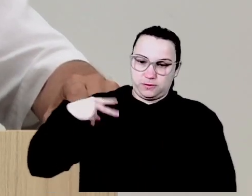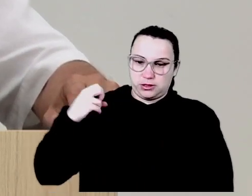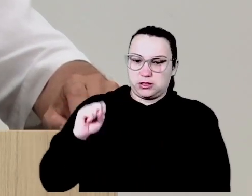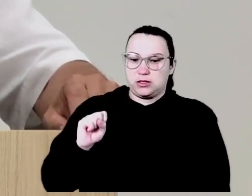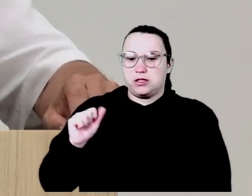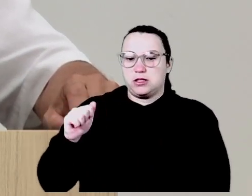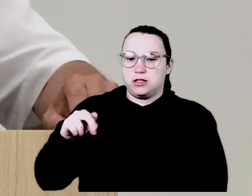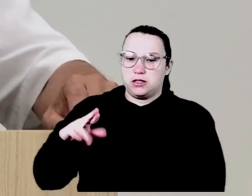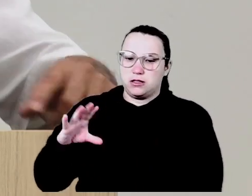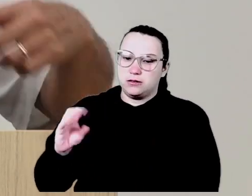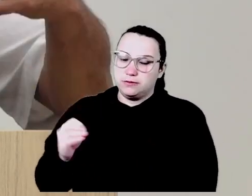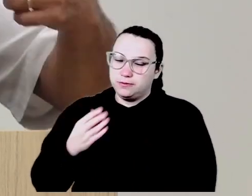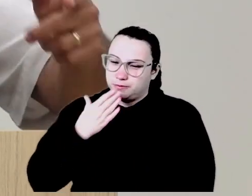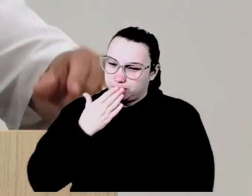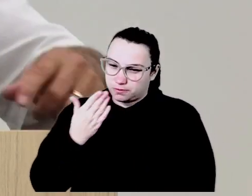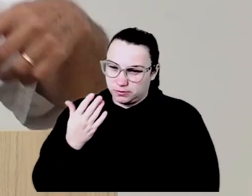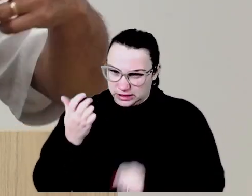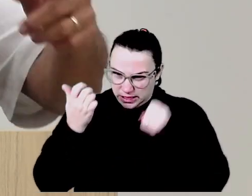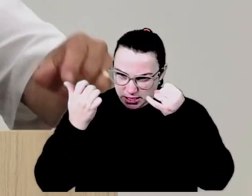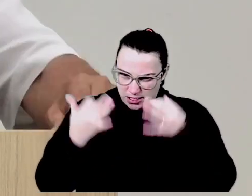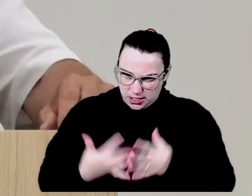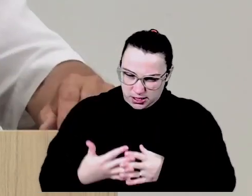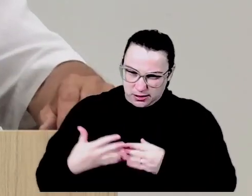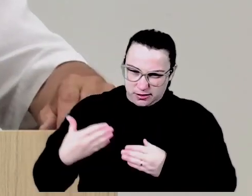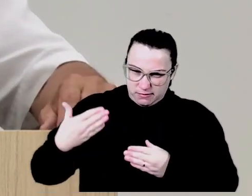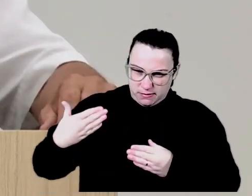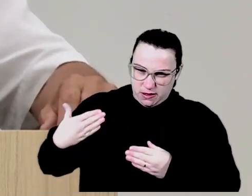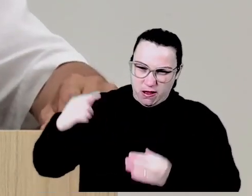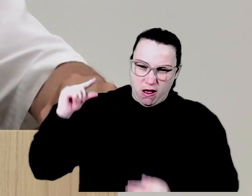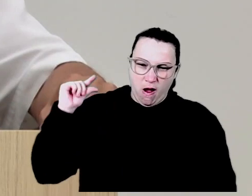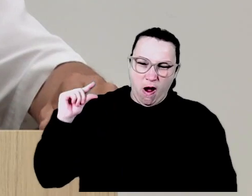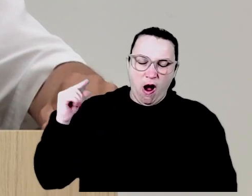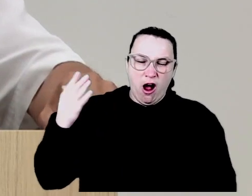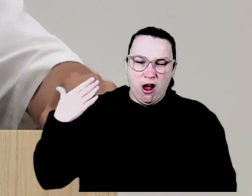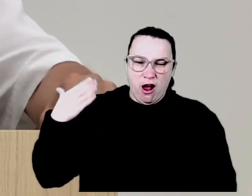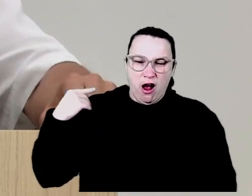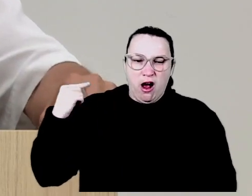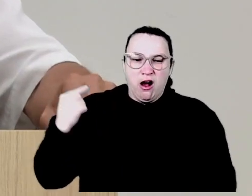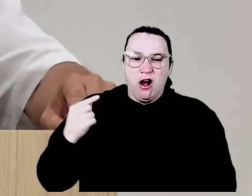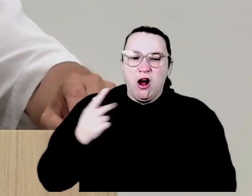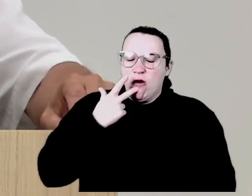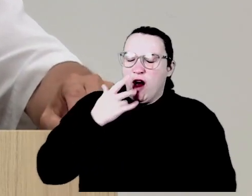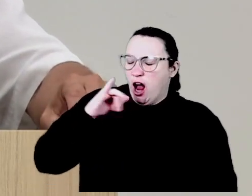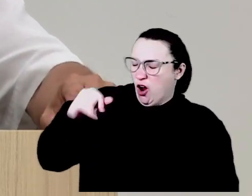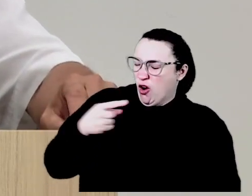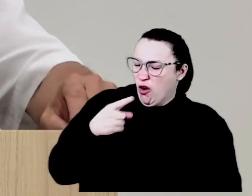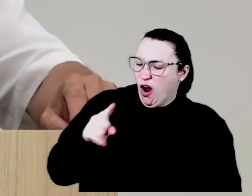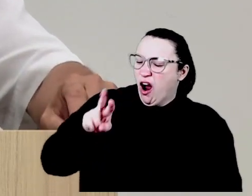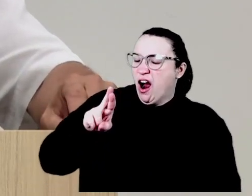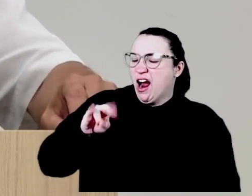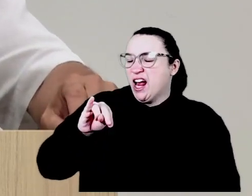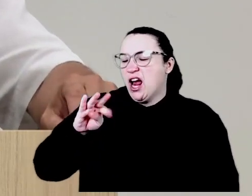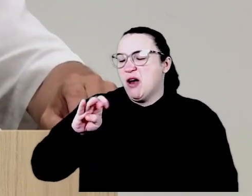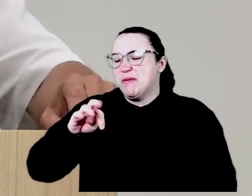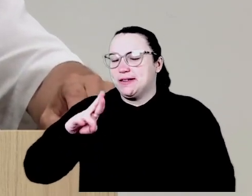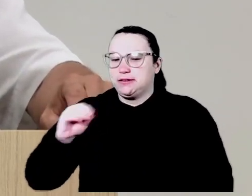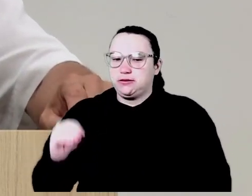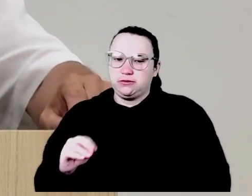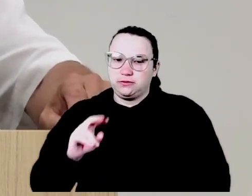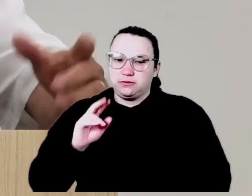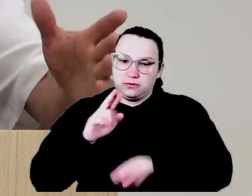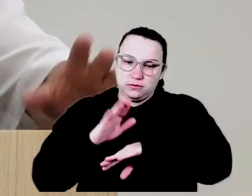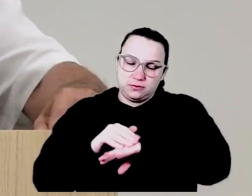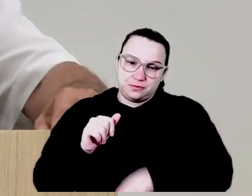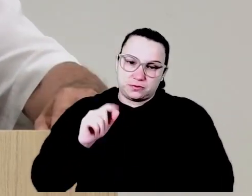contar aqui bem rapidinho há pouco tempo atrás eu vim falar sobre a questão do seu João Ribeiro o tucão que está há